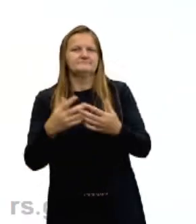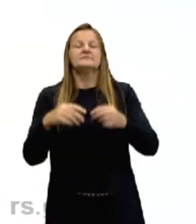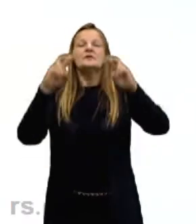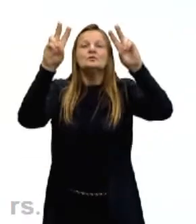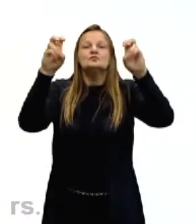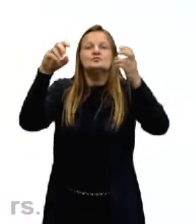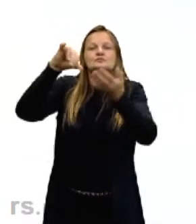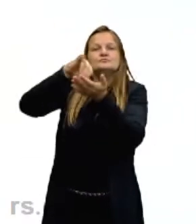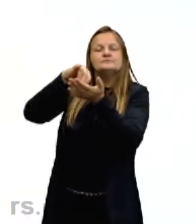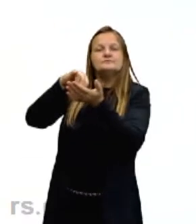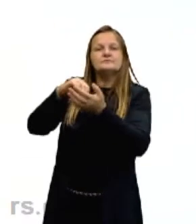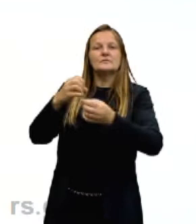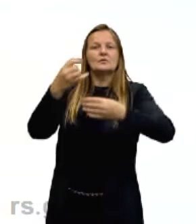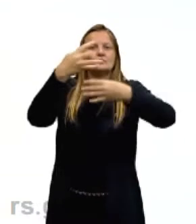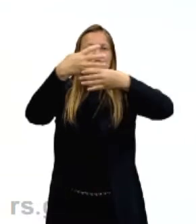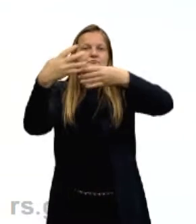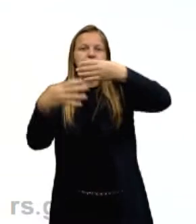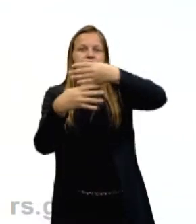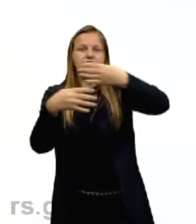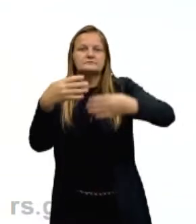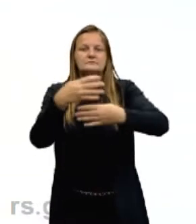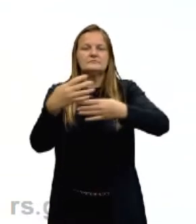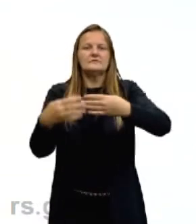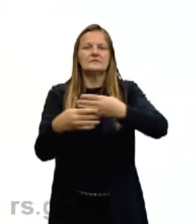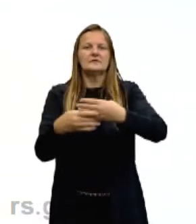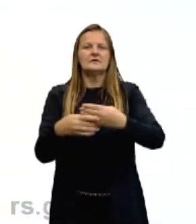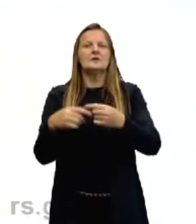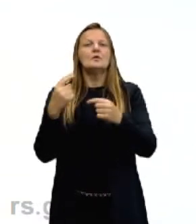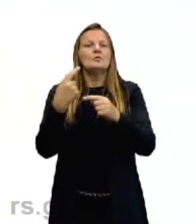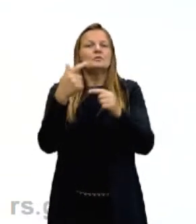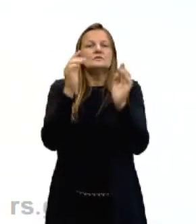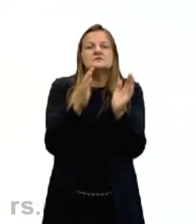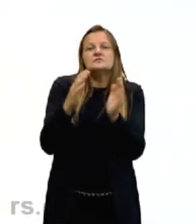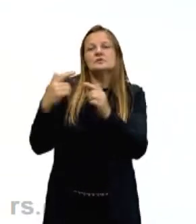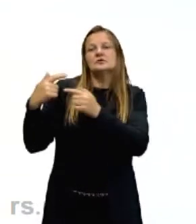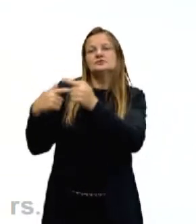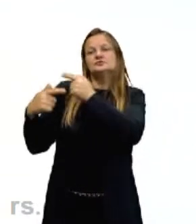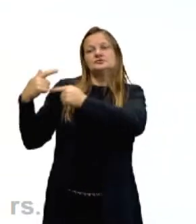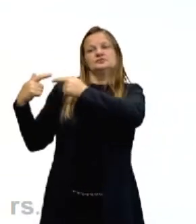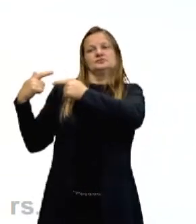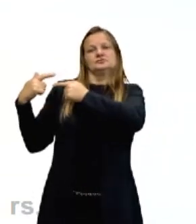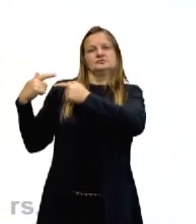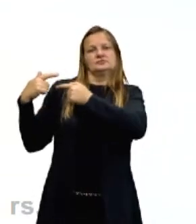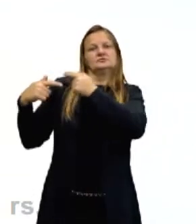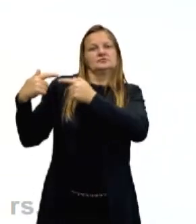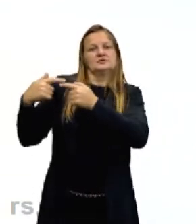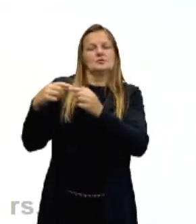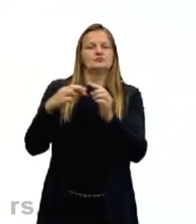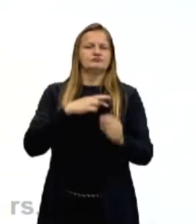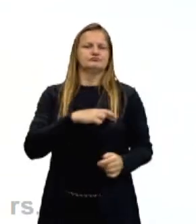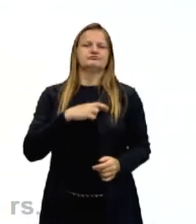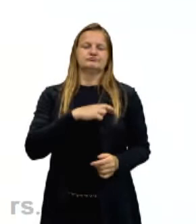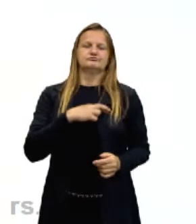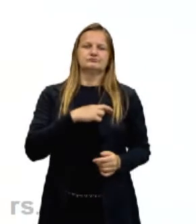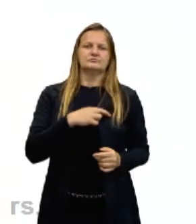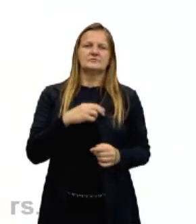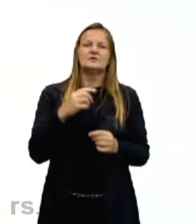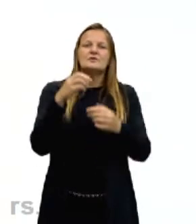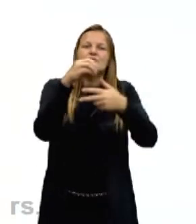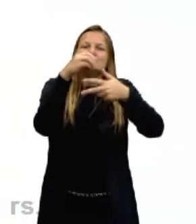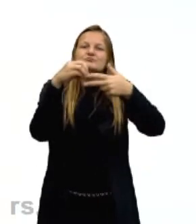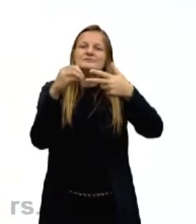do Soneto citado é típico da segunda geração romântica Olha como e nem é Generoso já tá dando a resposta para vocês